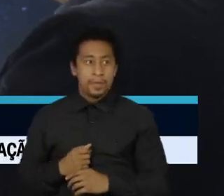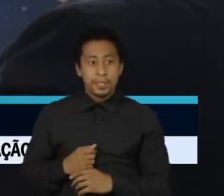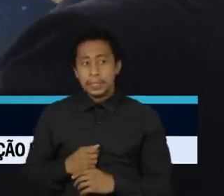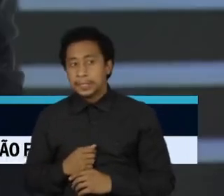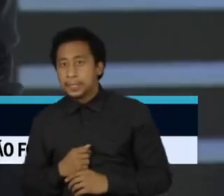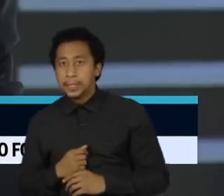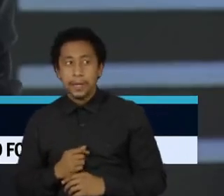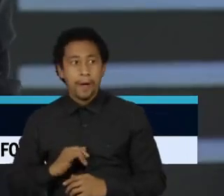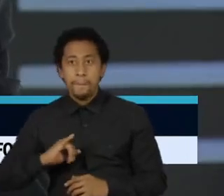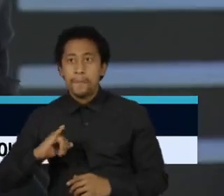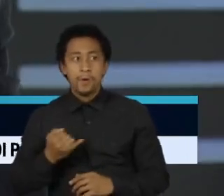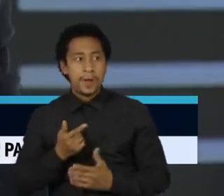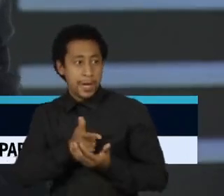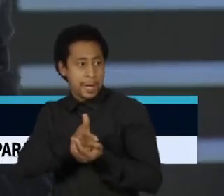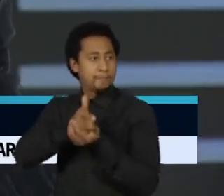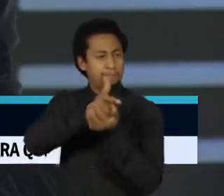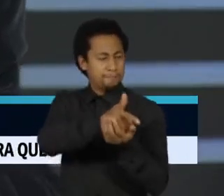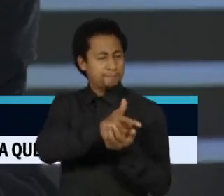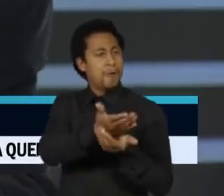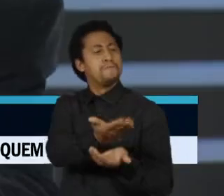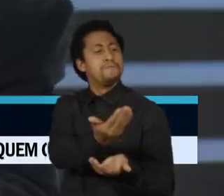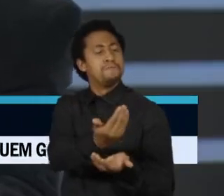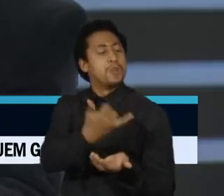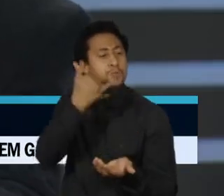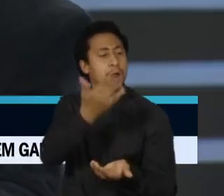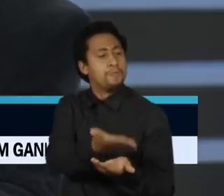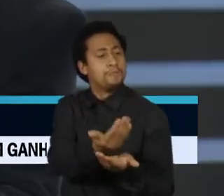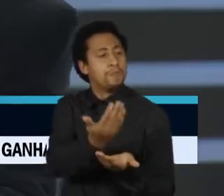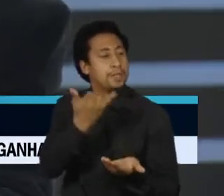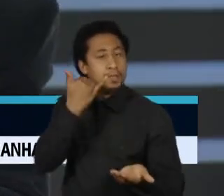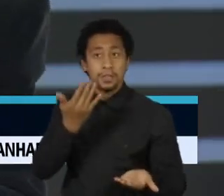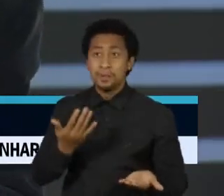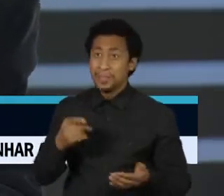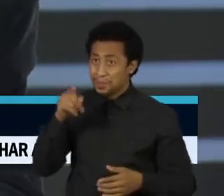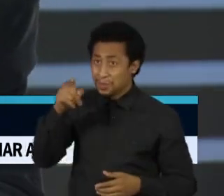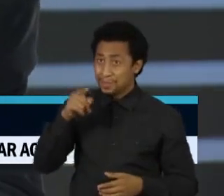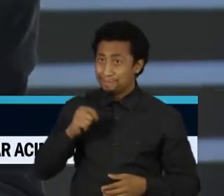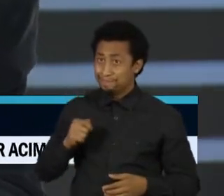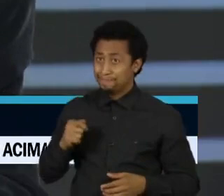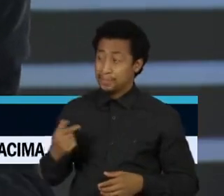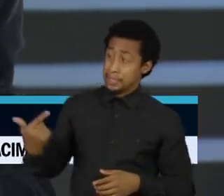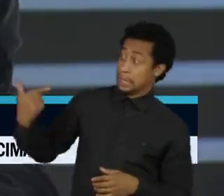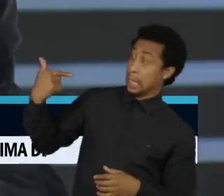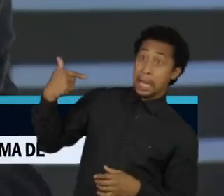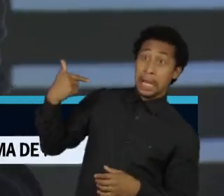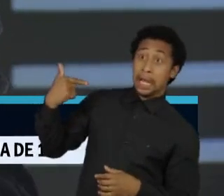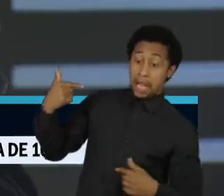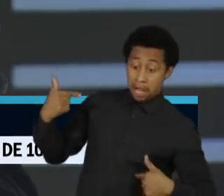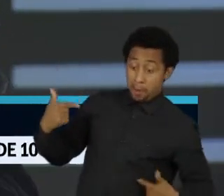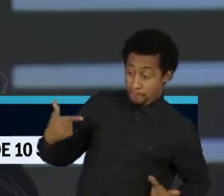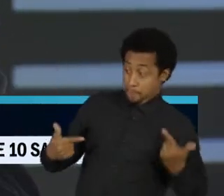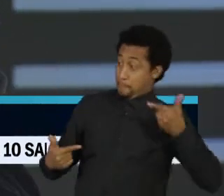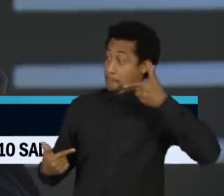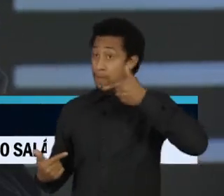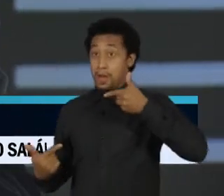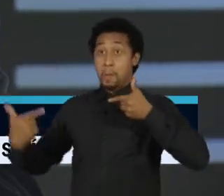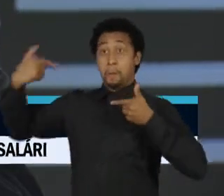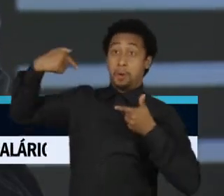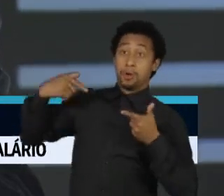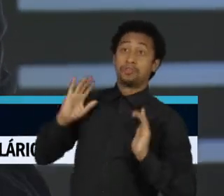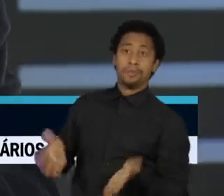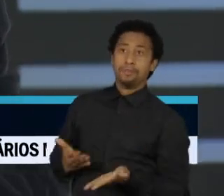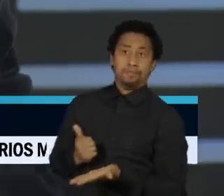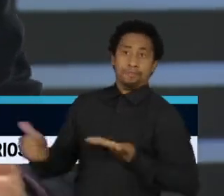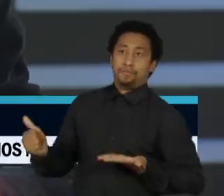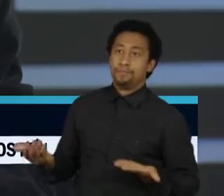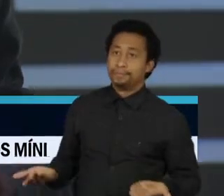aponta o revólver, me dá o seu celular. Porque até você sacar a sua arma, você já levou um tiro. Não é